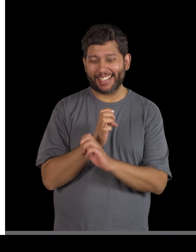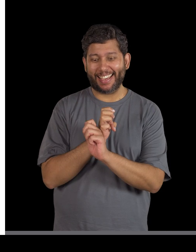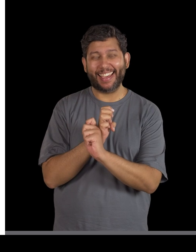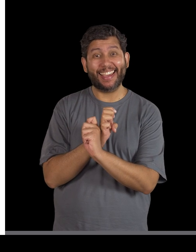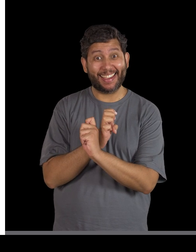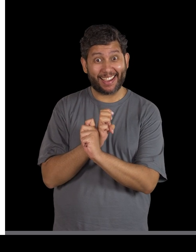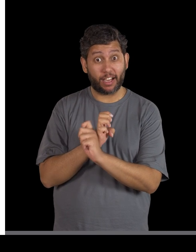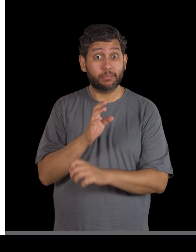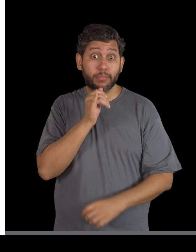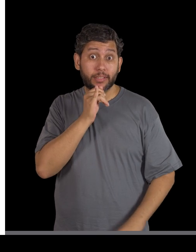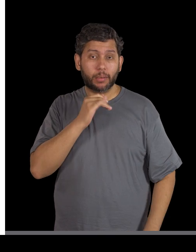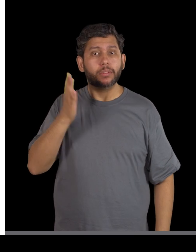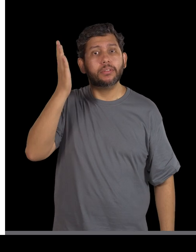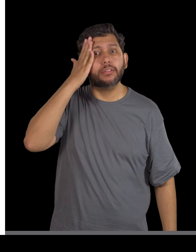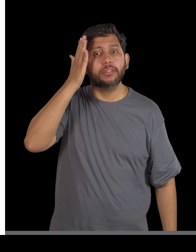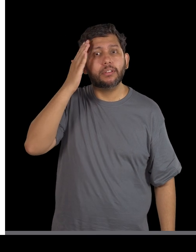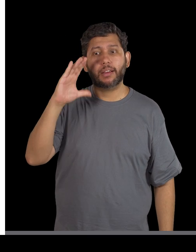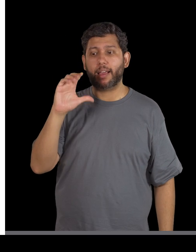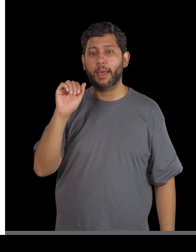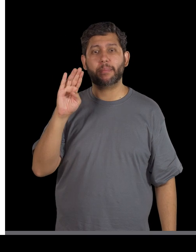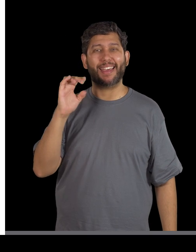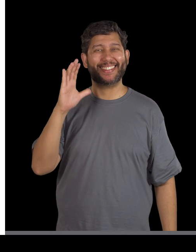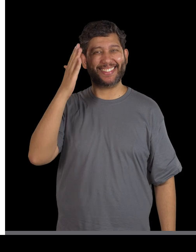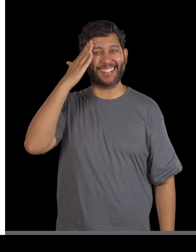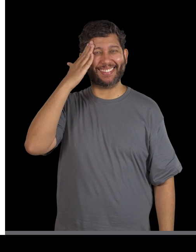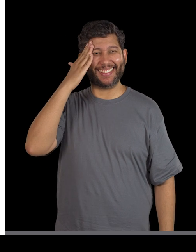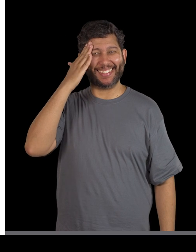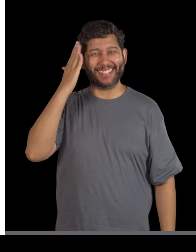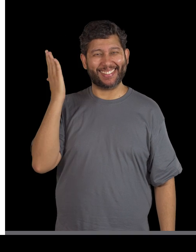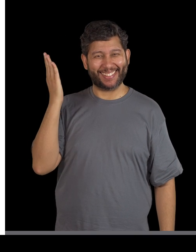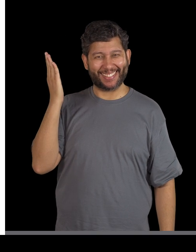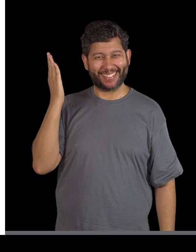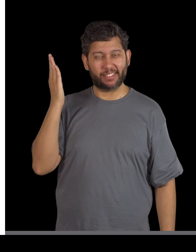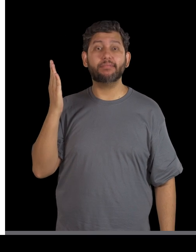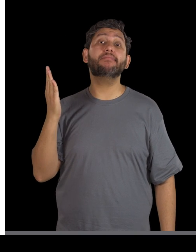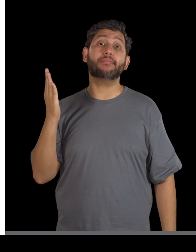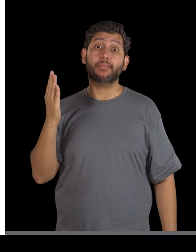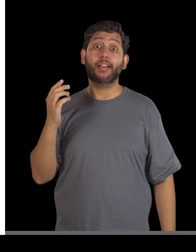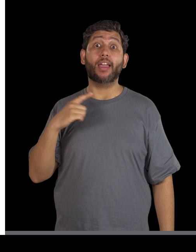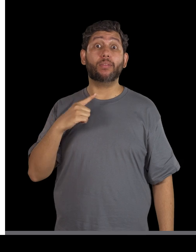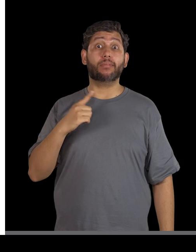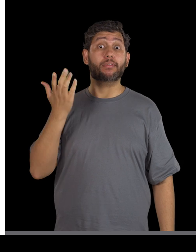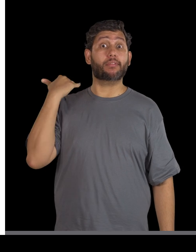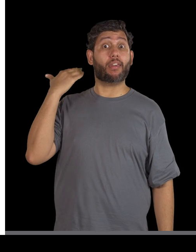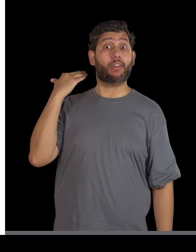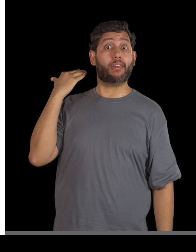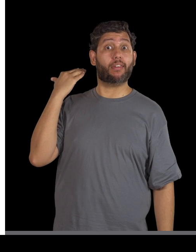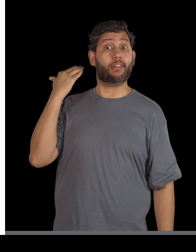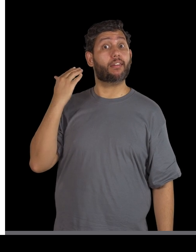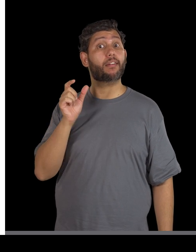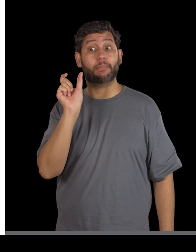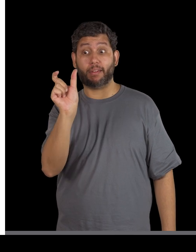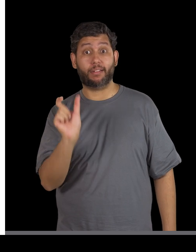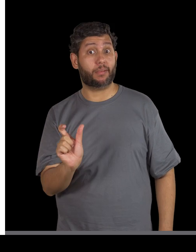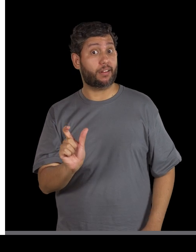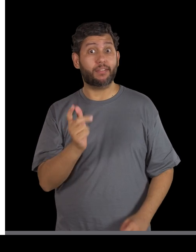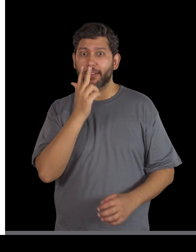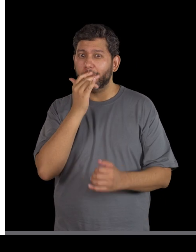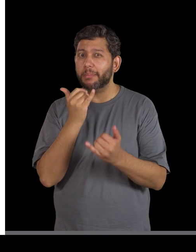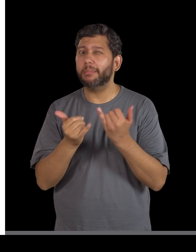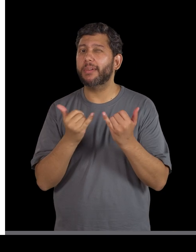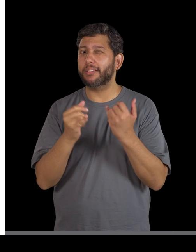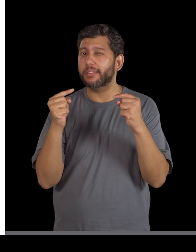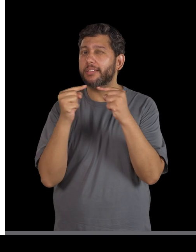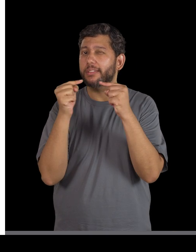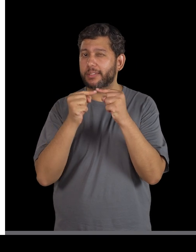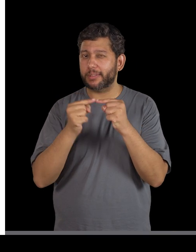Head, cabeça, o símbolo de cima, e had, eu tive ou eu tinha, né? Já esse outro som